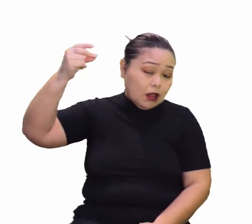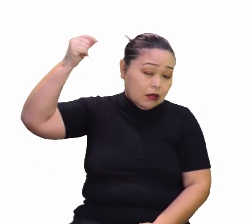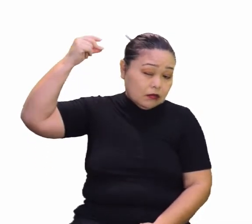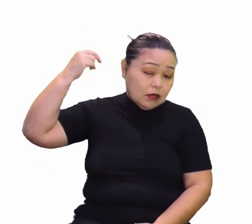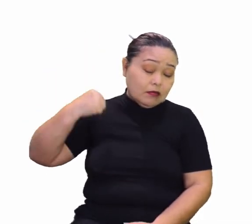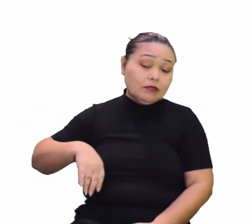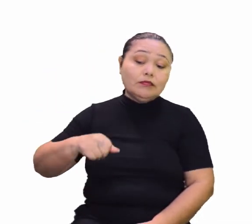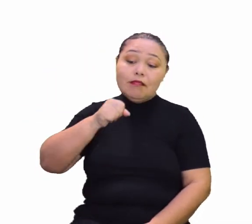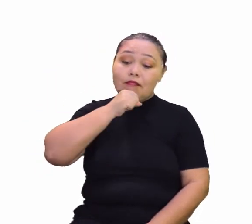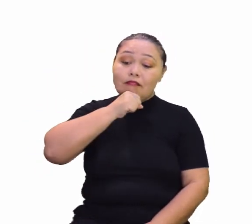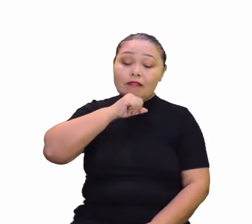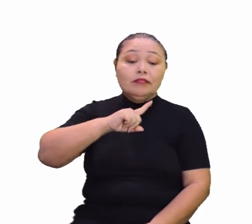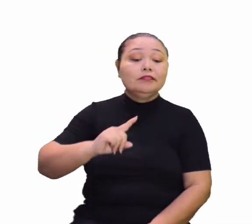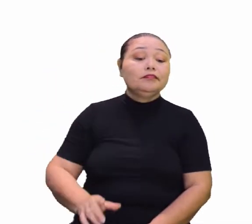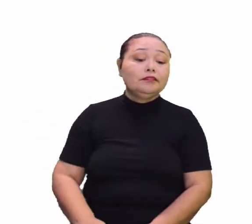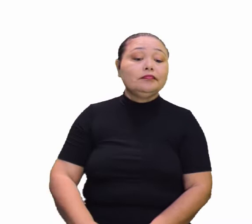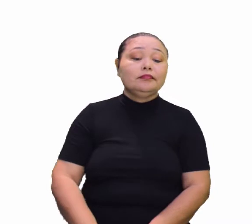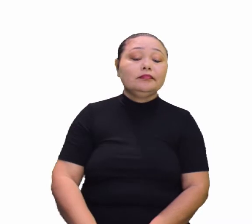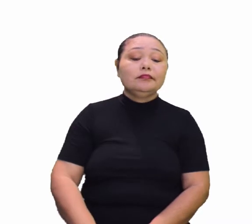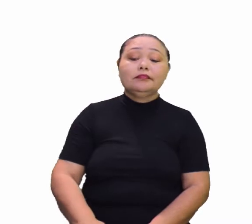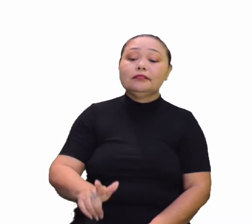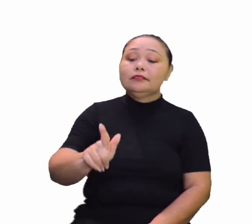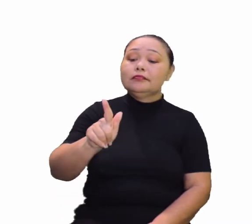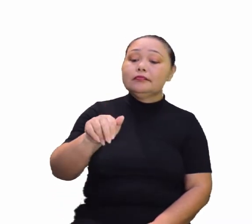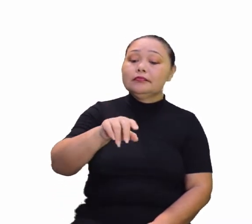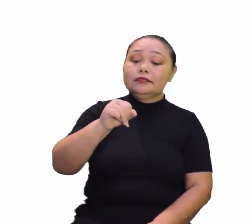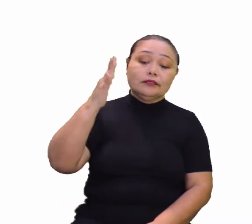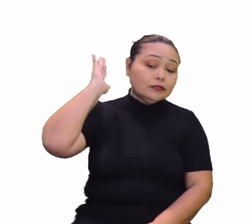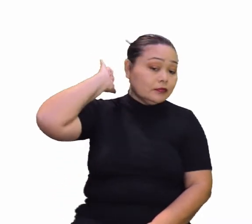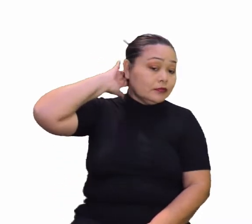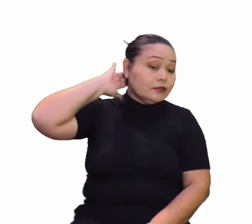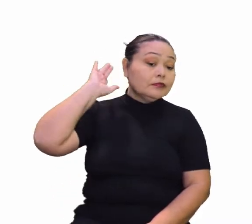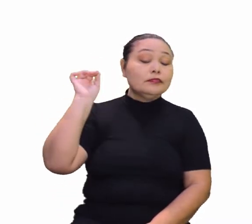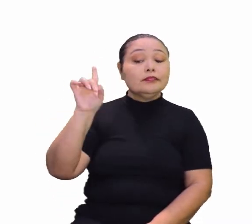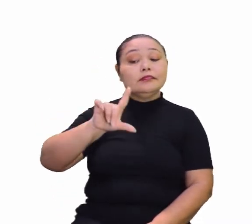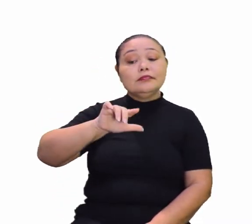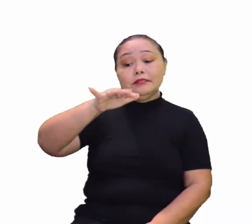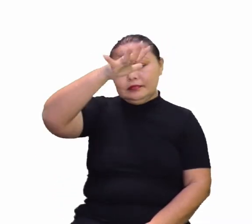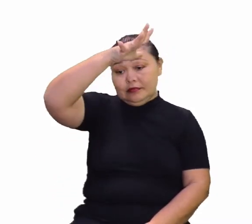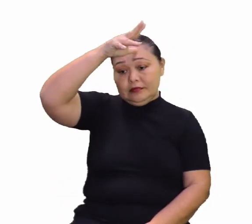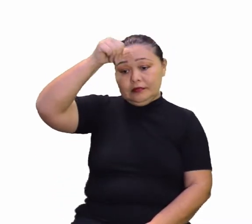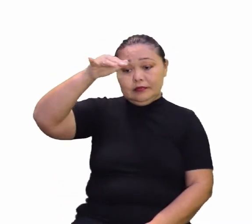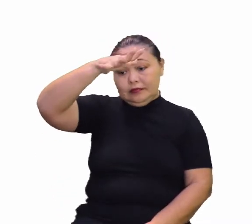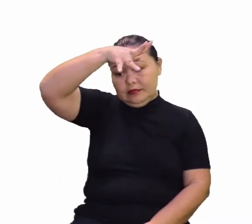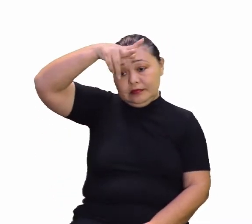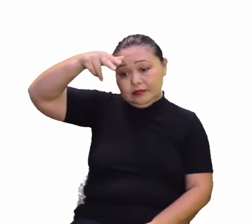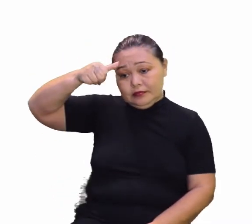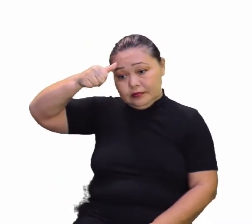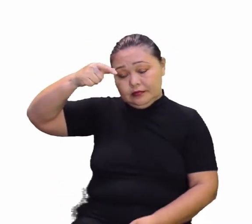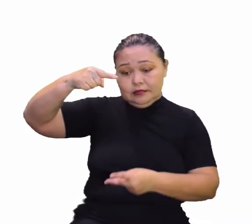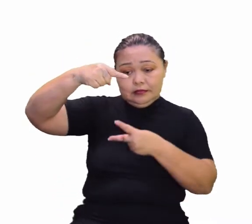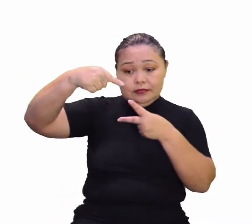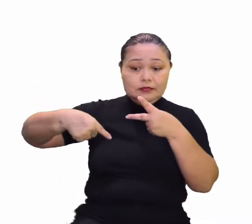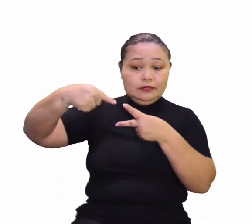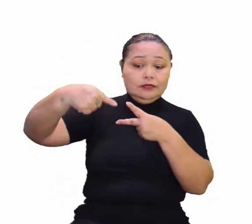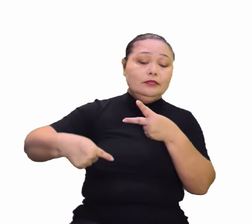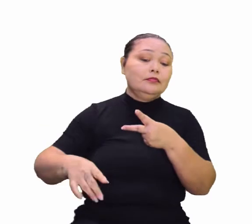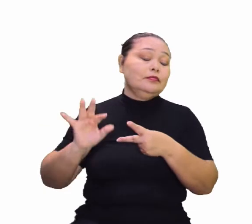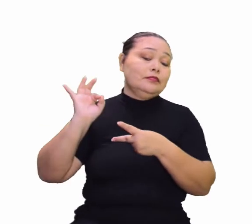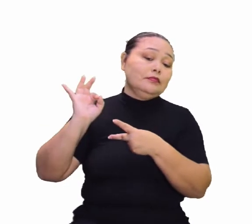hein? Grã-Pará. Grã-Pará. Então só pode ser Amazonas e Mato